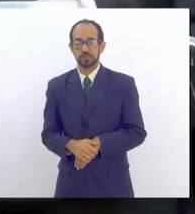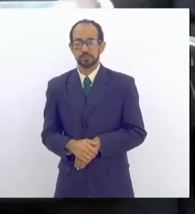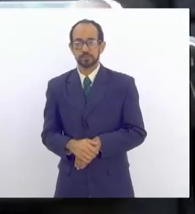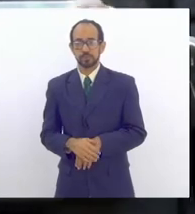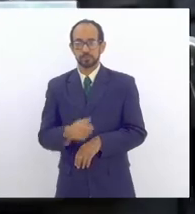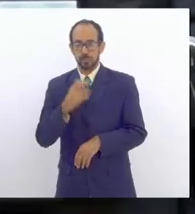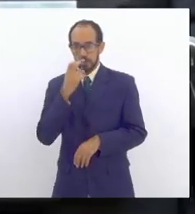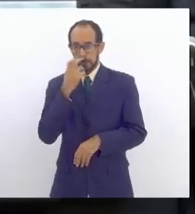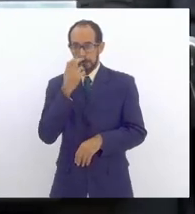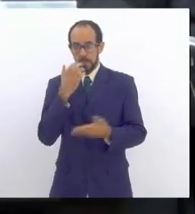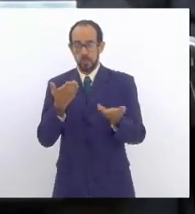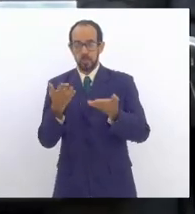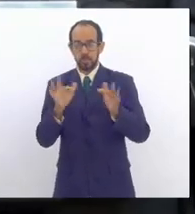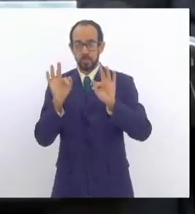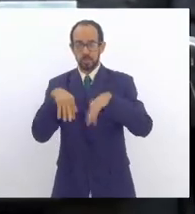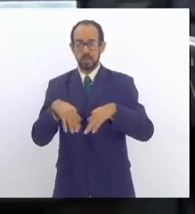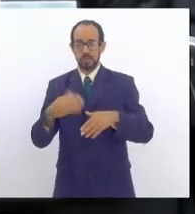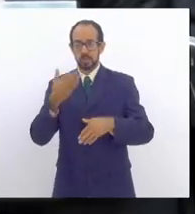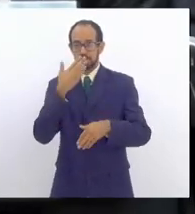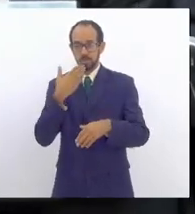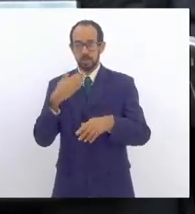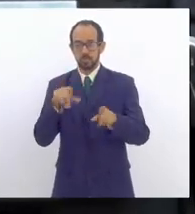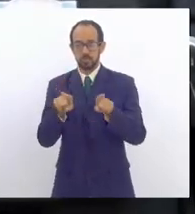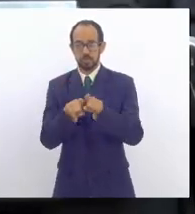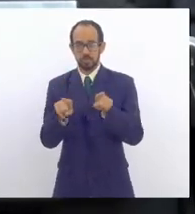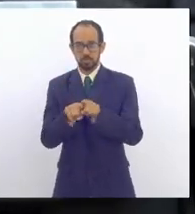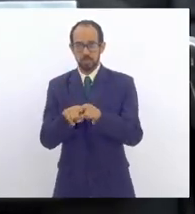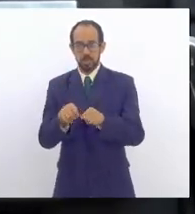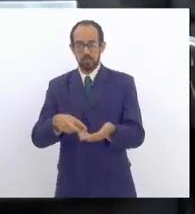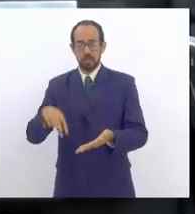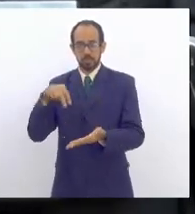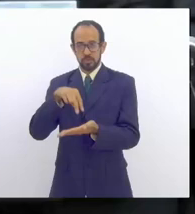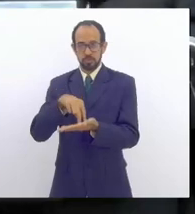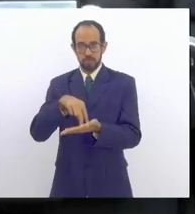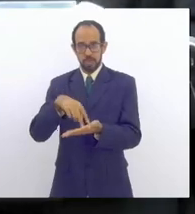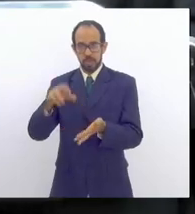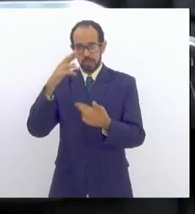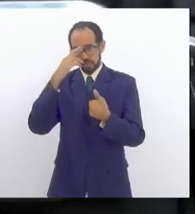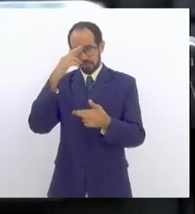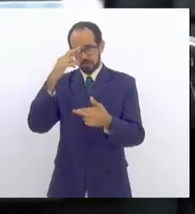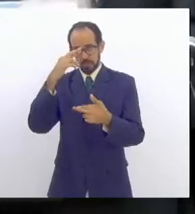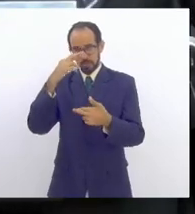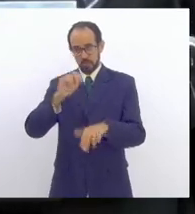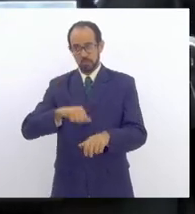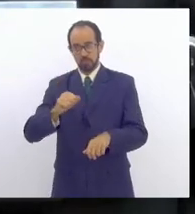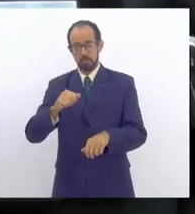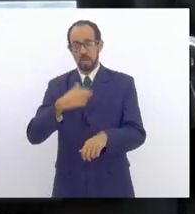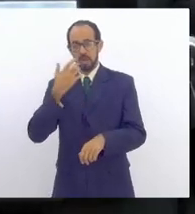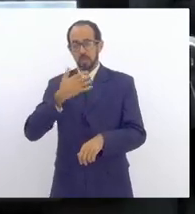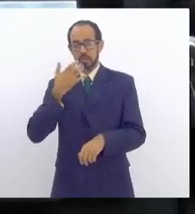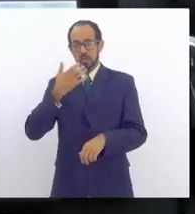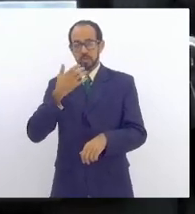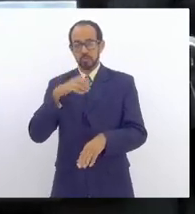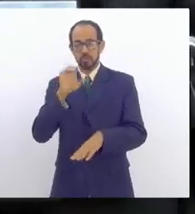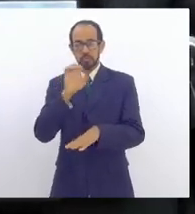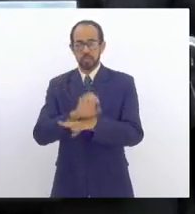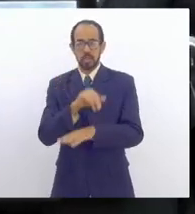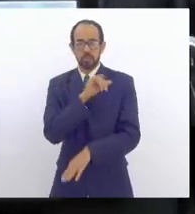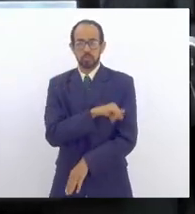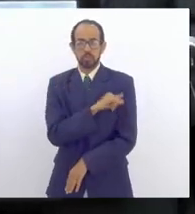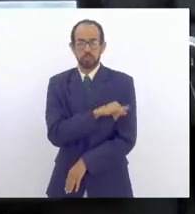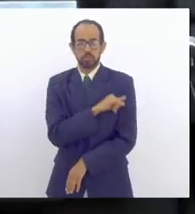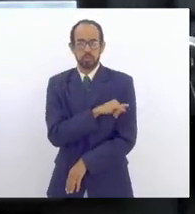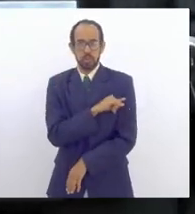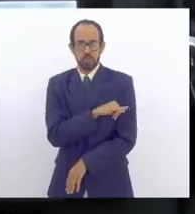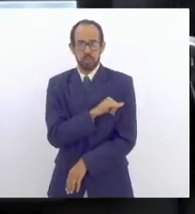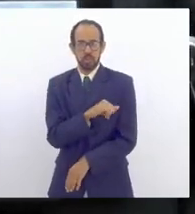Para finalizar, peço que possamos ficar de pé em posição de respeito para a execução do hino do Estado do Rio de Janeiro pela